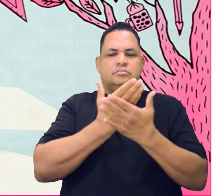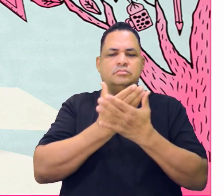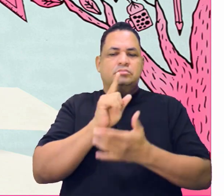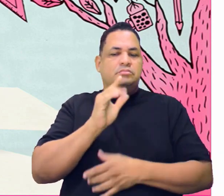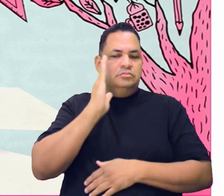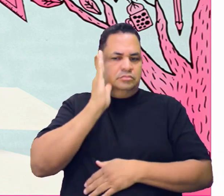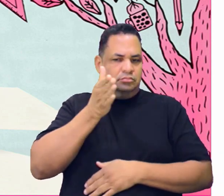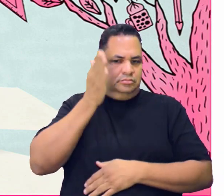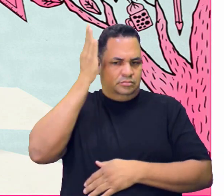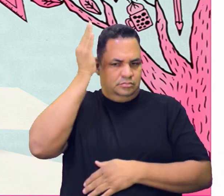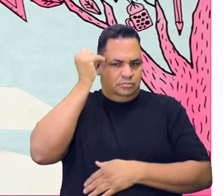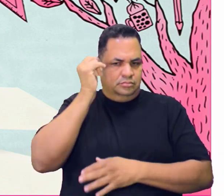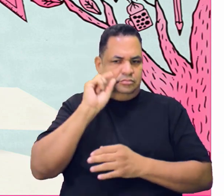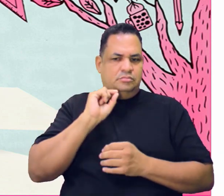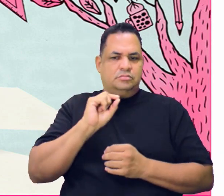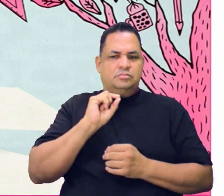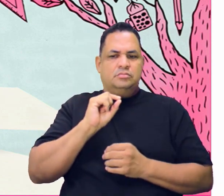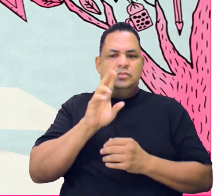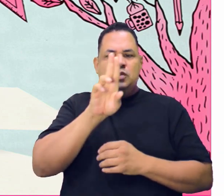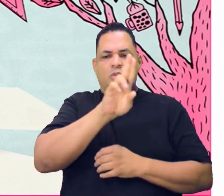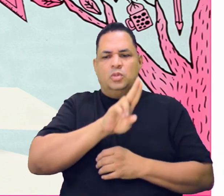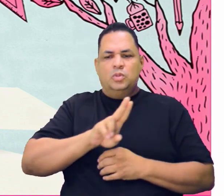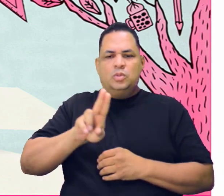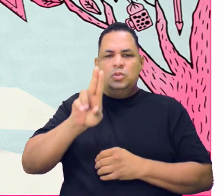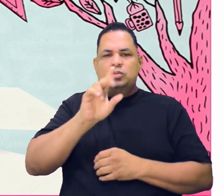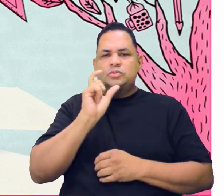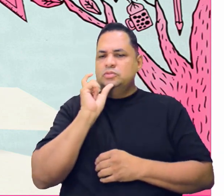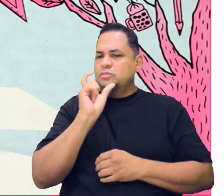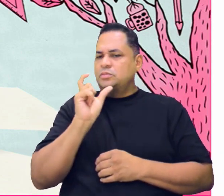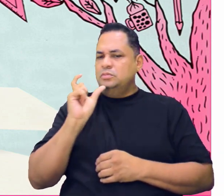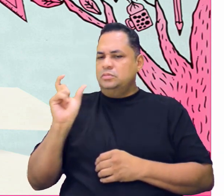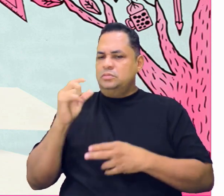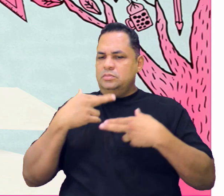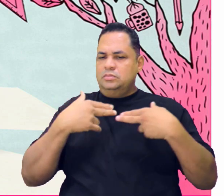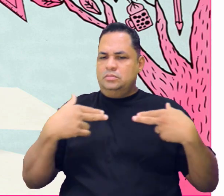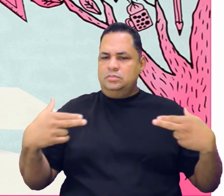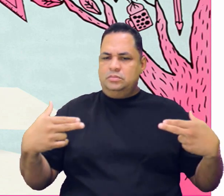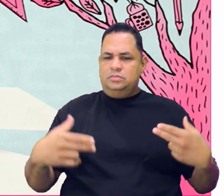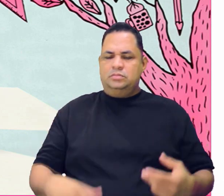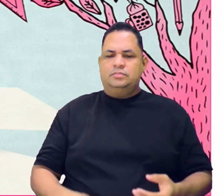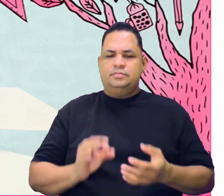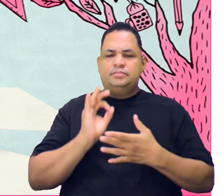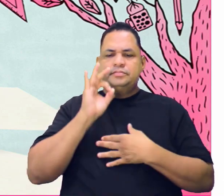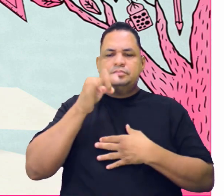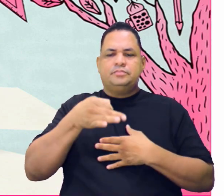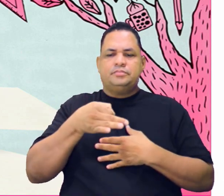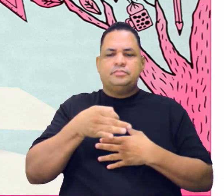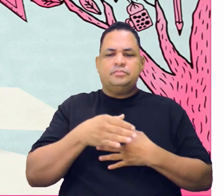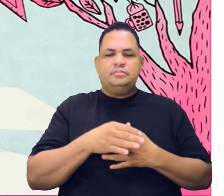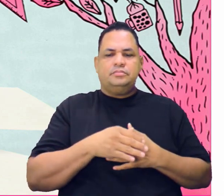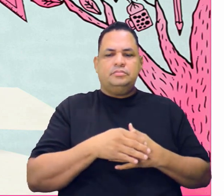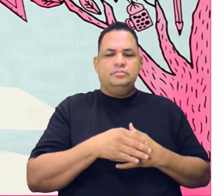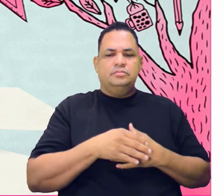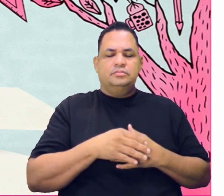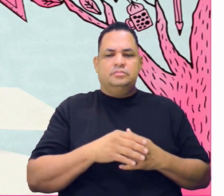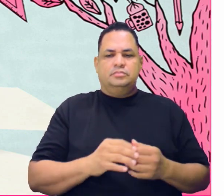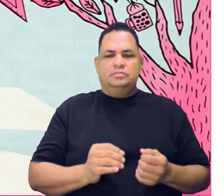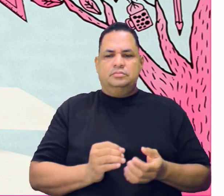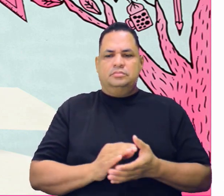já sabe, que é emprego de certas palavras. Certinho?